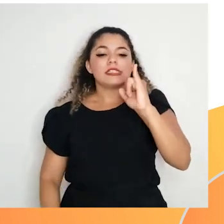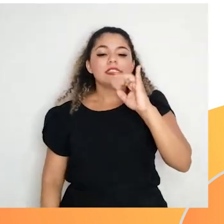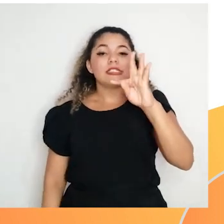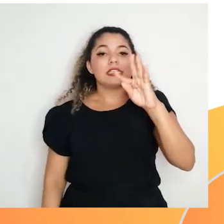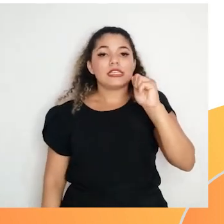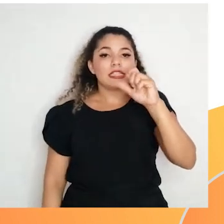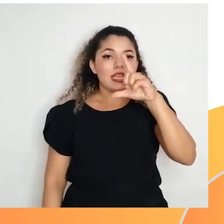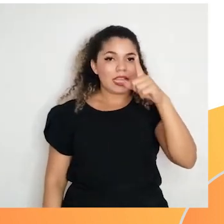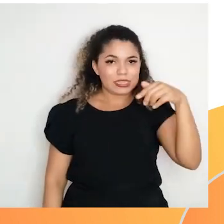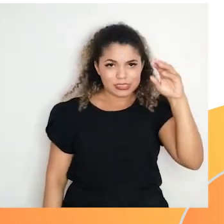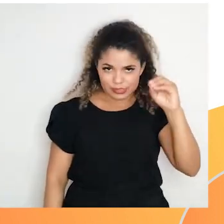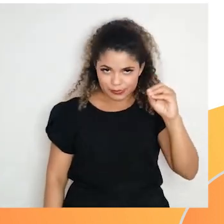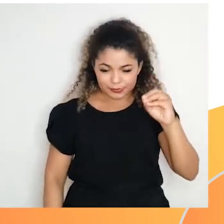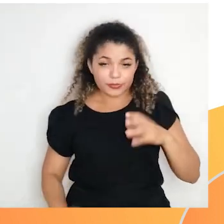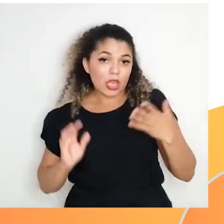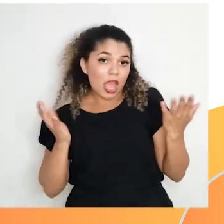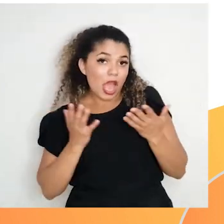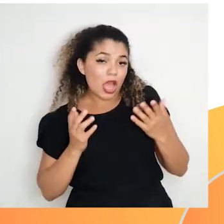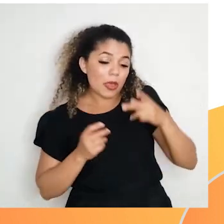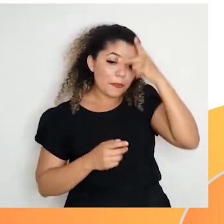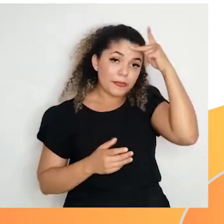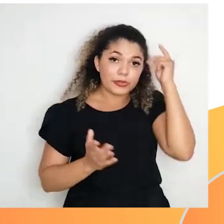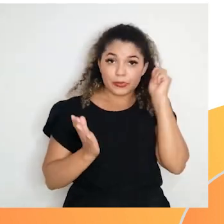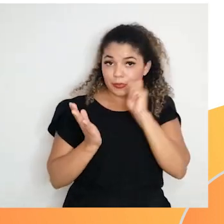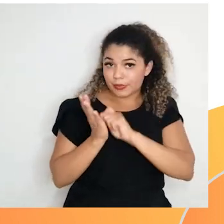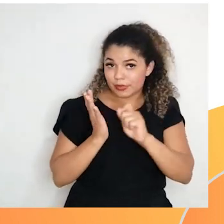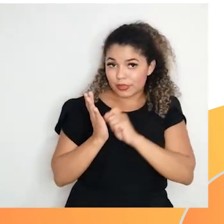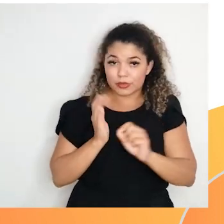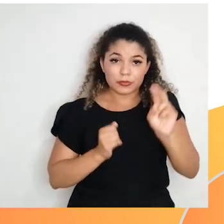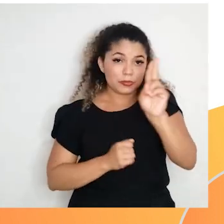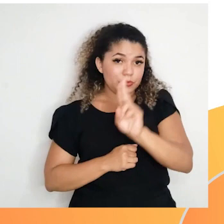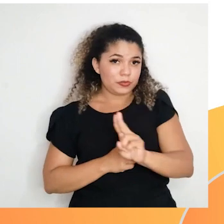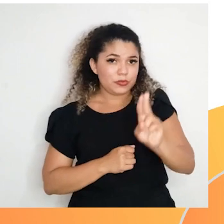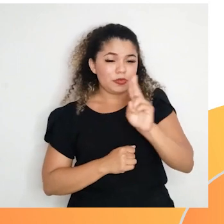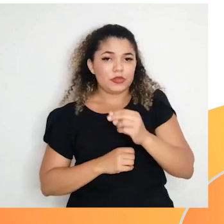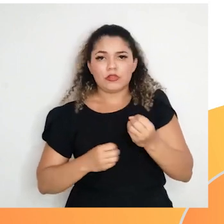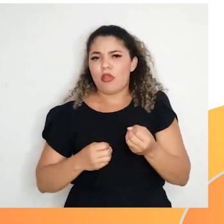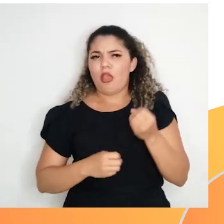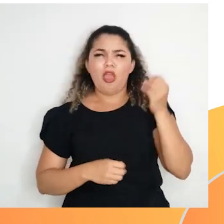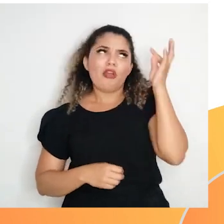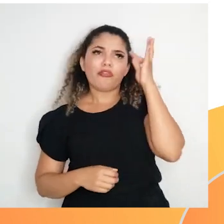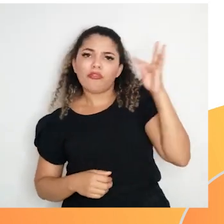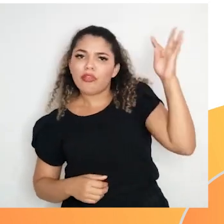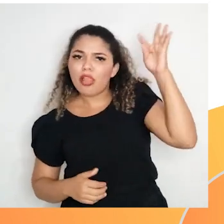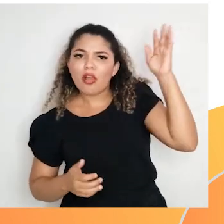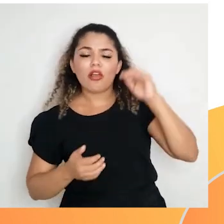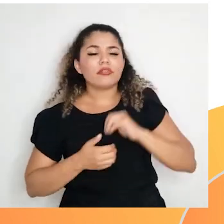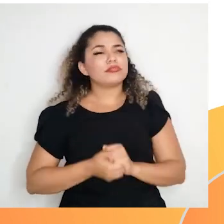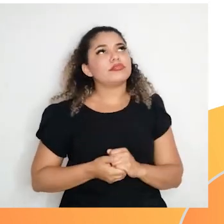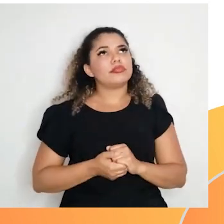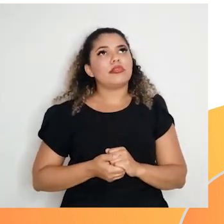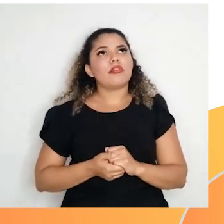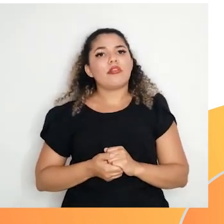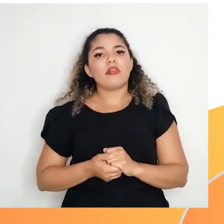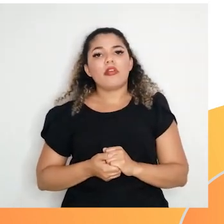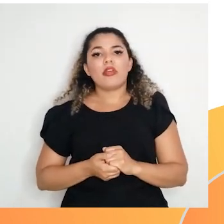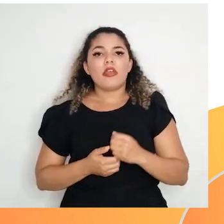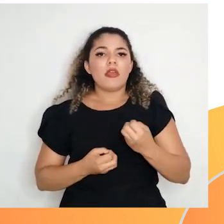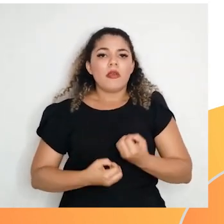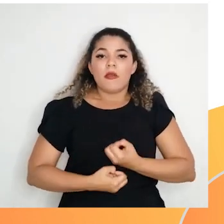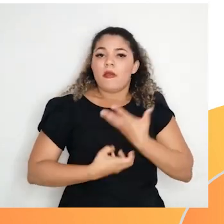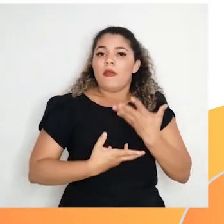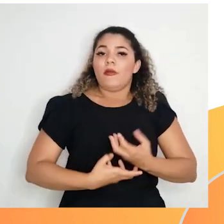é quando o autor ele vai se utilizar de um filósofo, ele vai se utilizar de